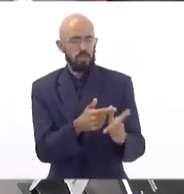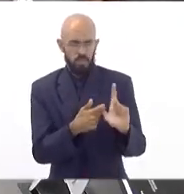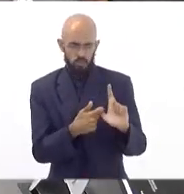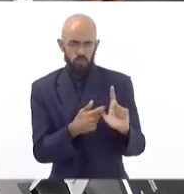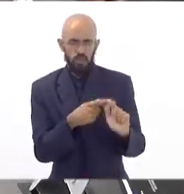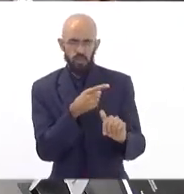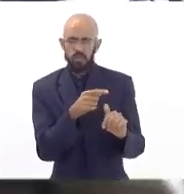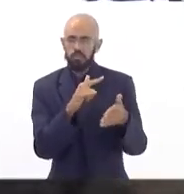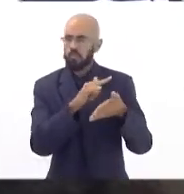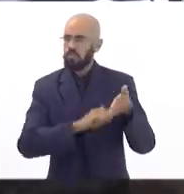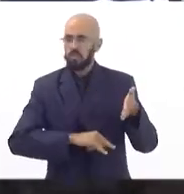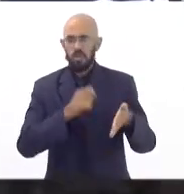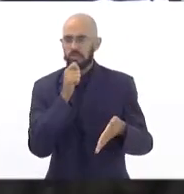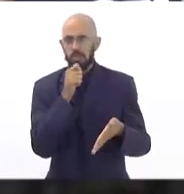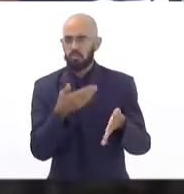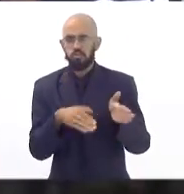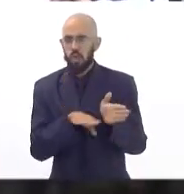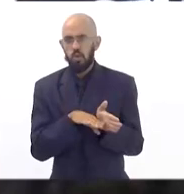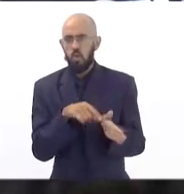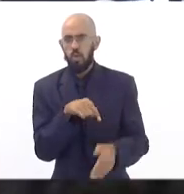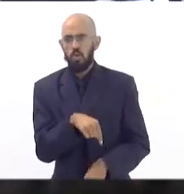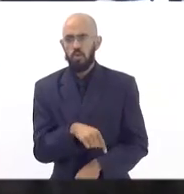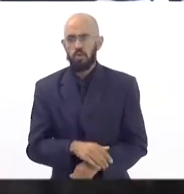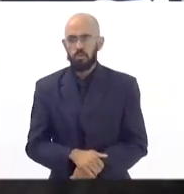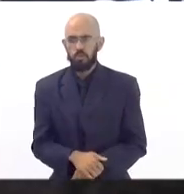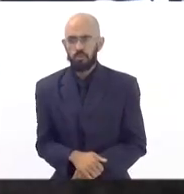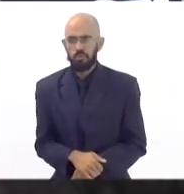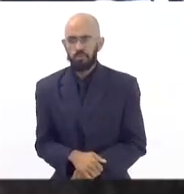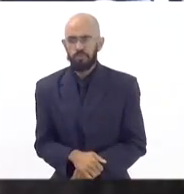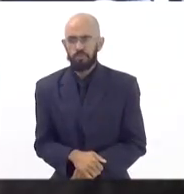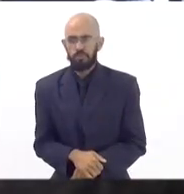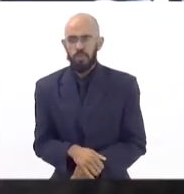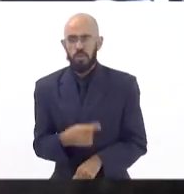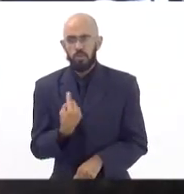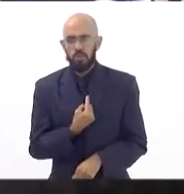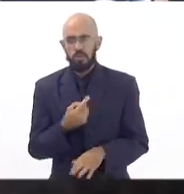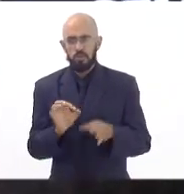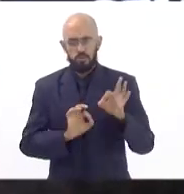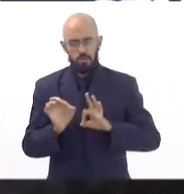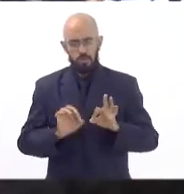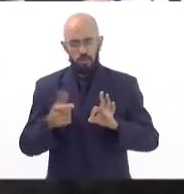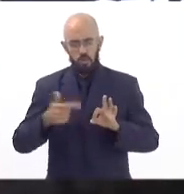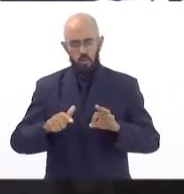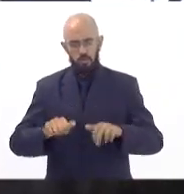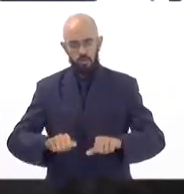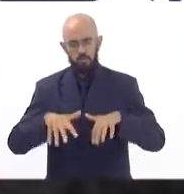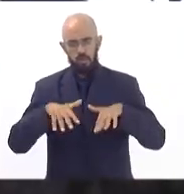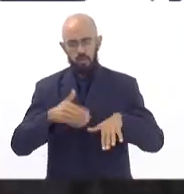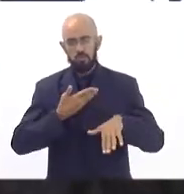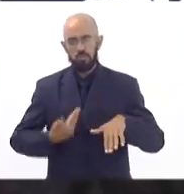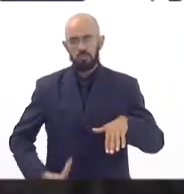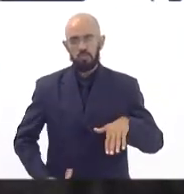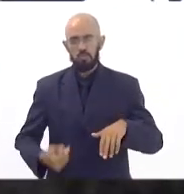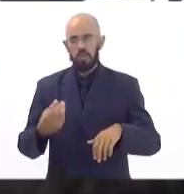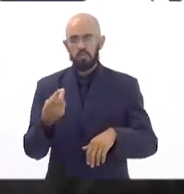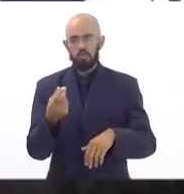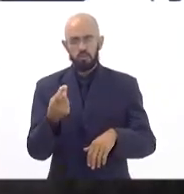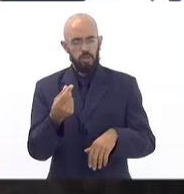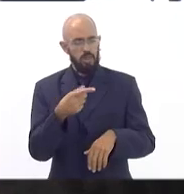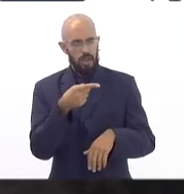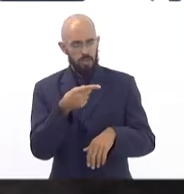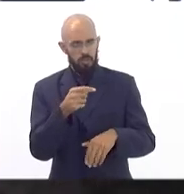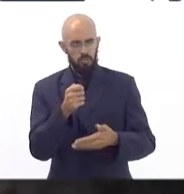esse essa documentação até agora não chegou e nós estamos aí prepara na próxima audiência pública para tratar ainda até questão da tarifa e